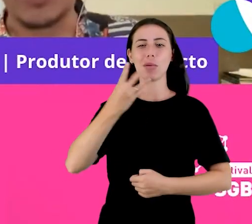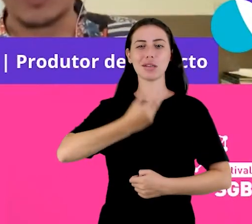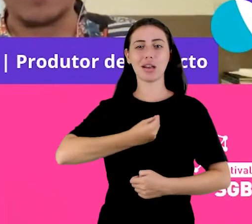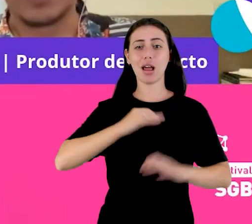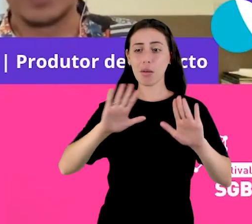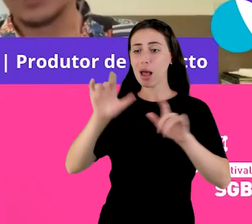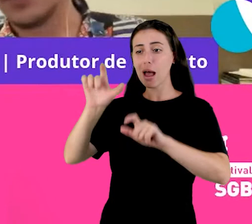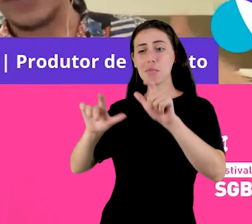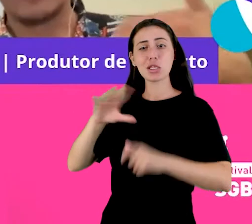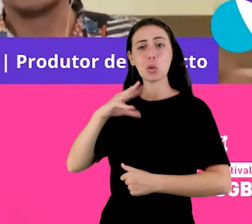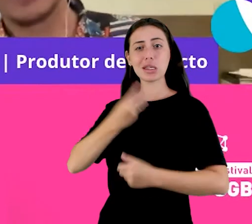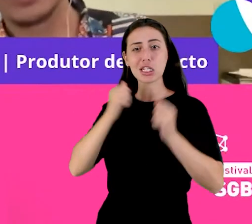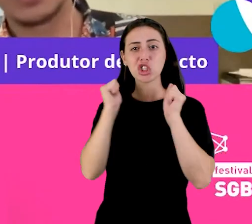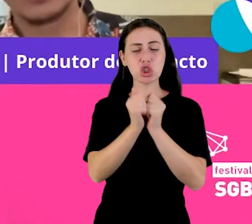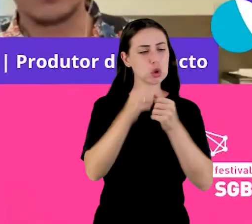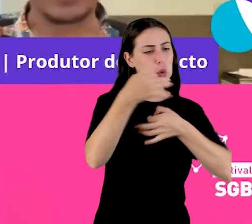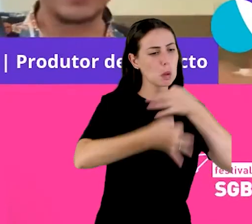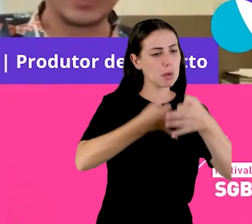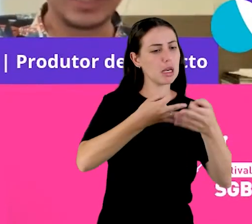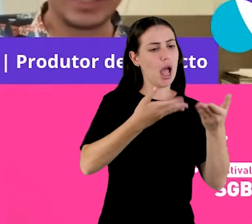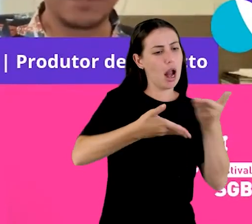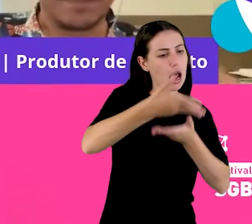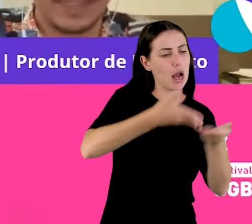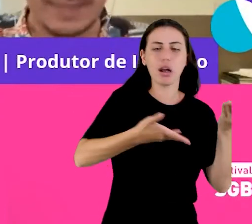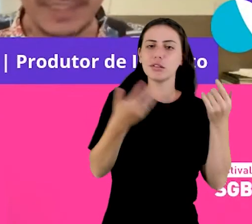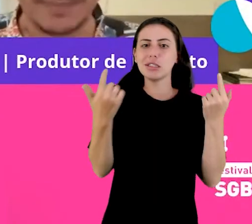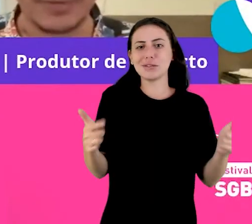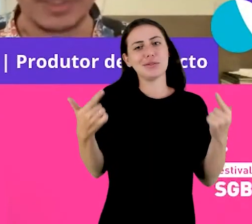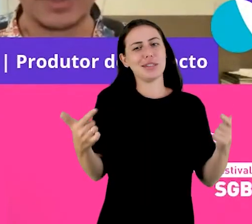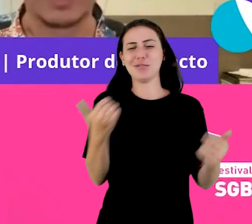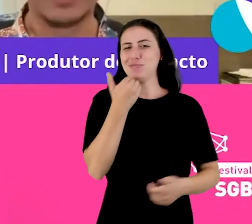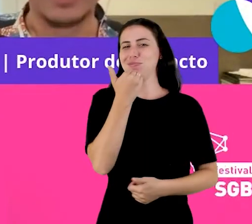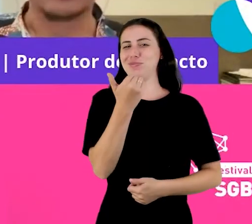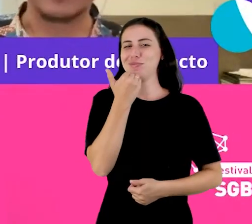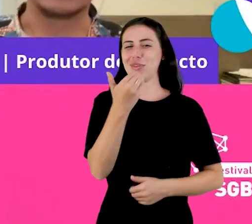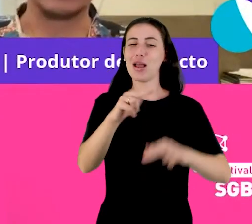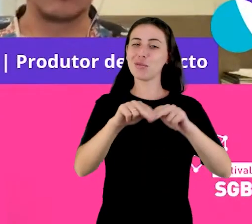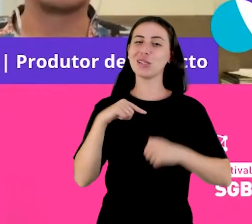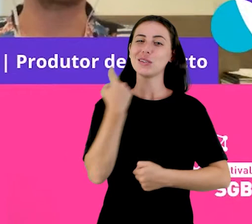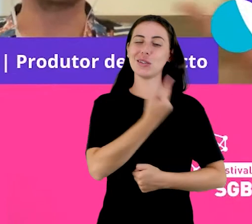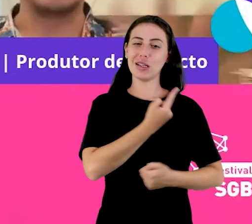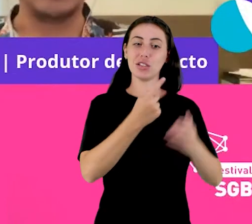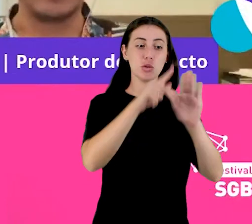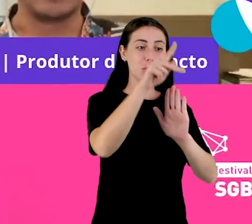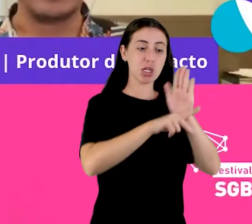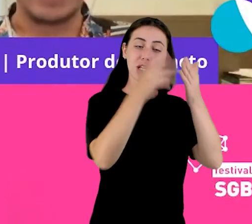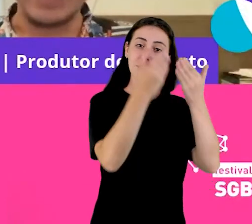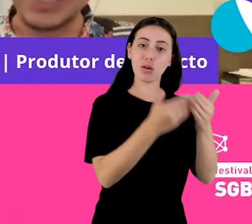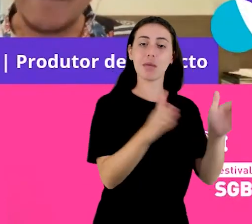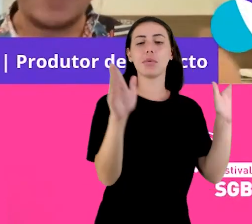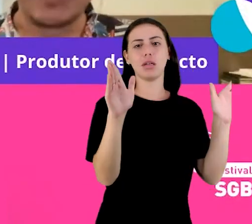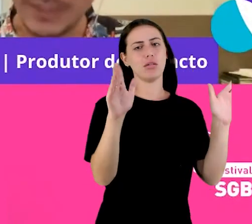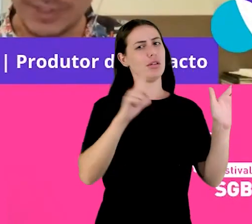a mudar de novo, né? Porque a gente não pode estar falando de pessoas trans sem colocar as pessoas trans para estarem participando disso, né? Então a gente fez questão de colocar essa equipe e